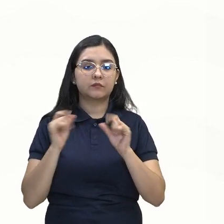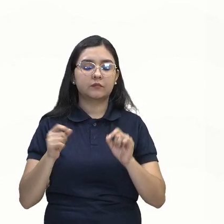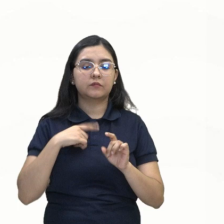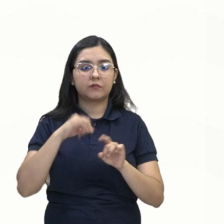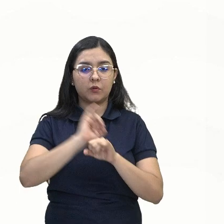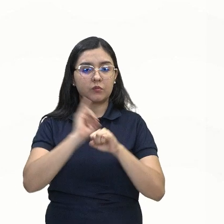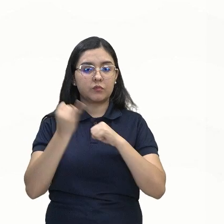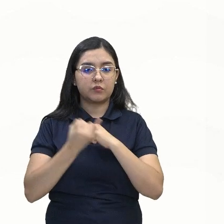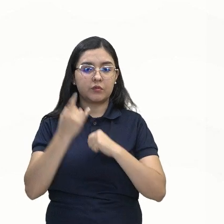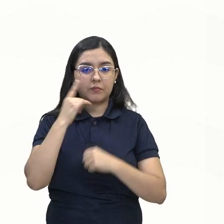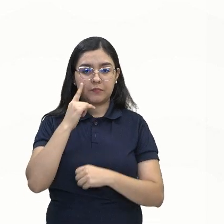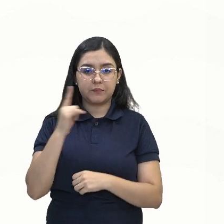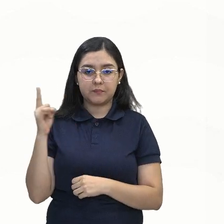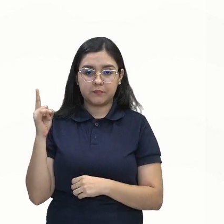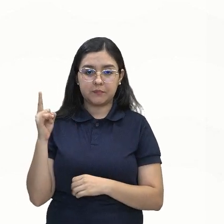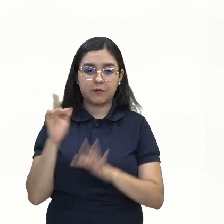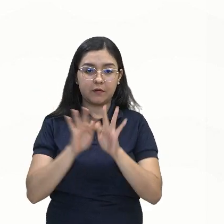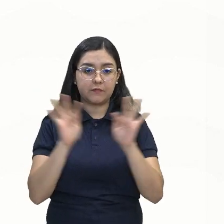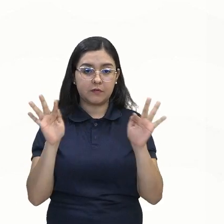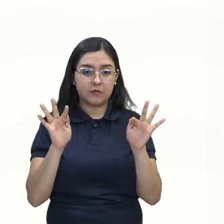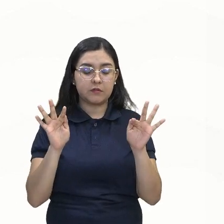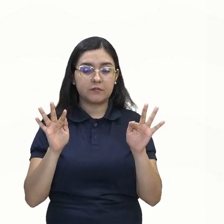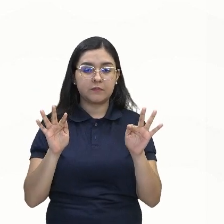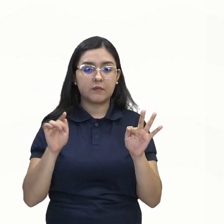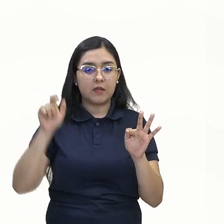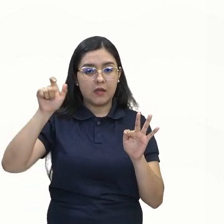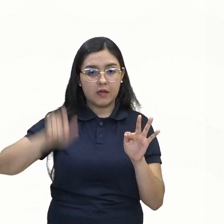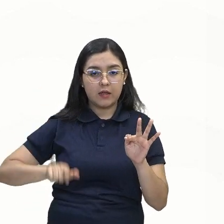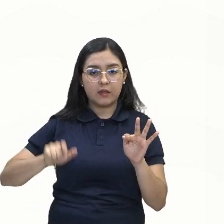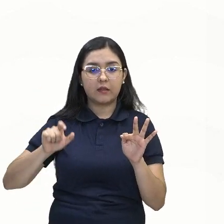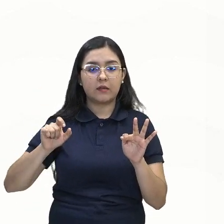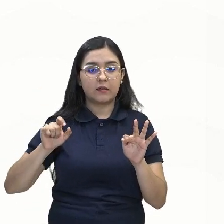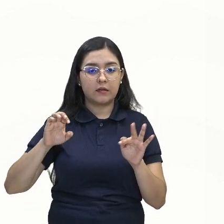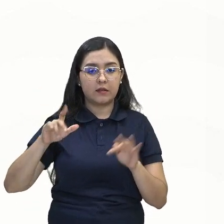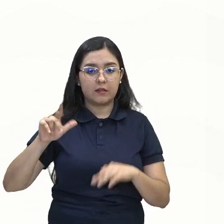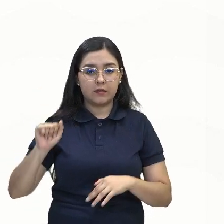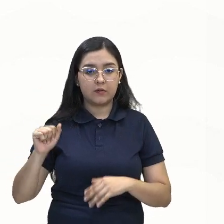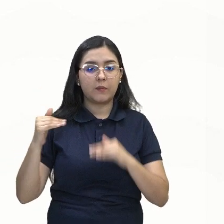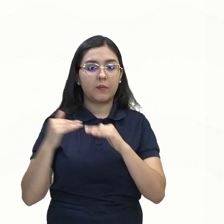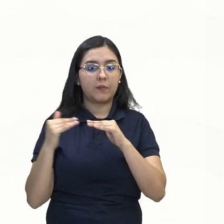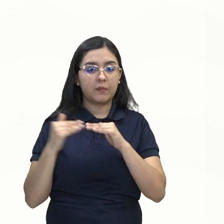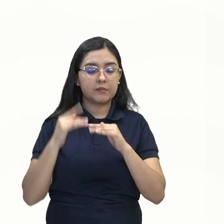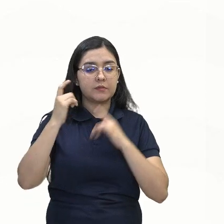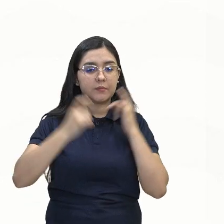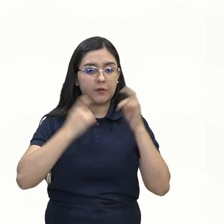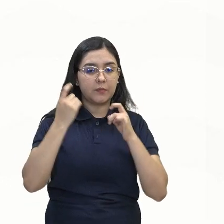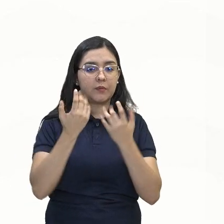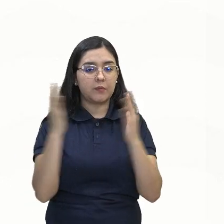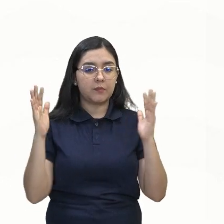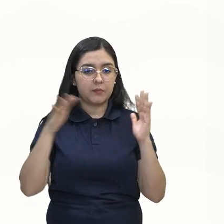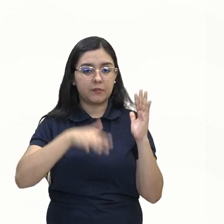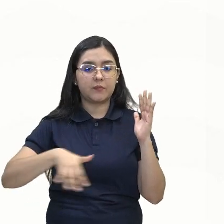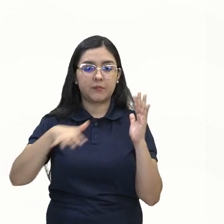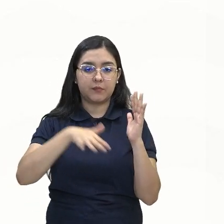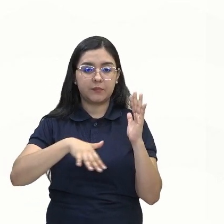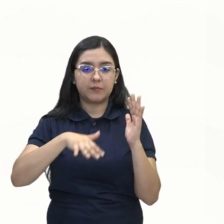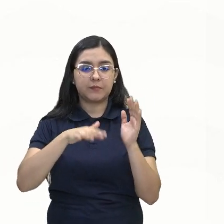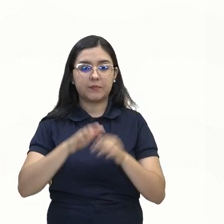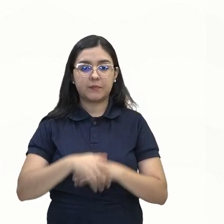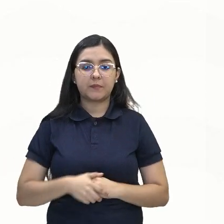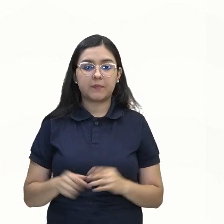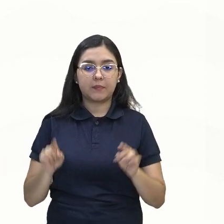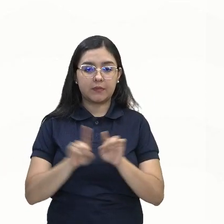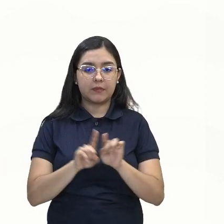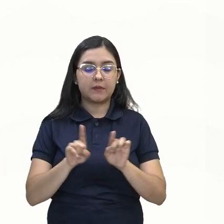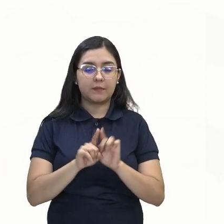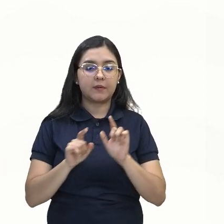aqui, tá? Ela, então, concorda, né? Ela se preocupa com o meio ambiente e ele, né, ele também